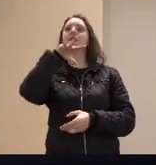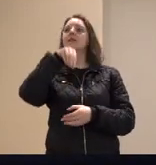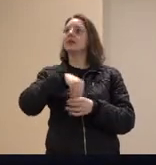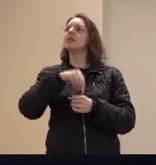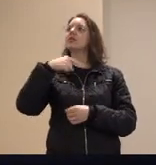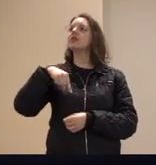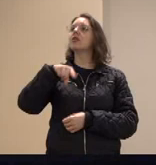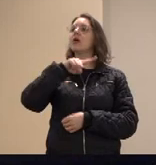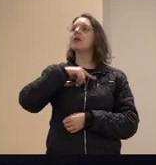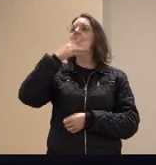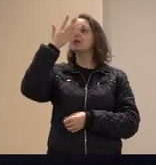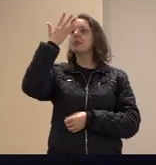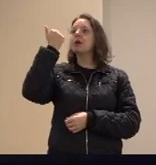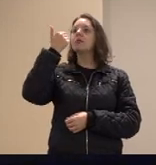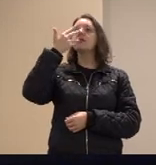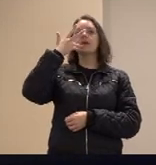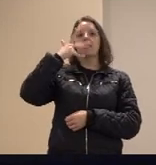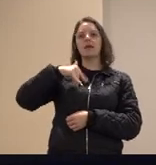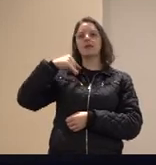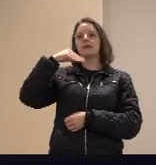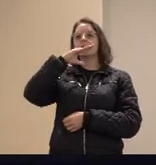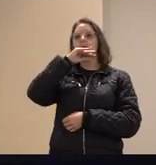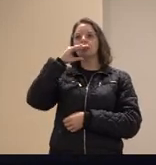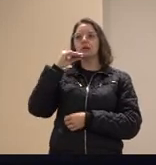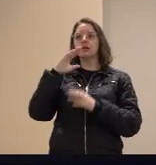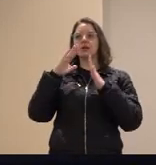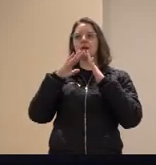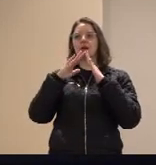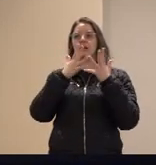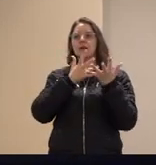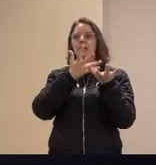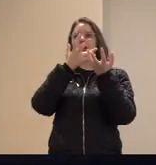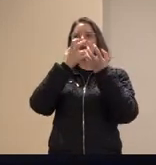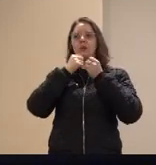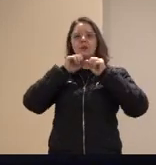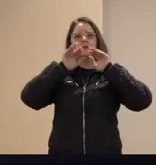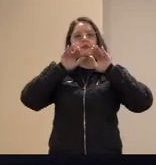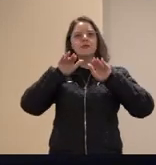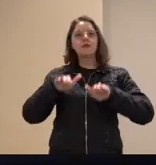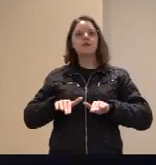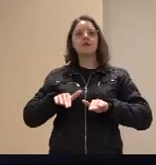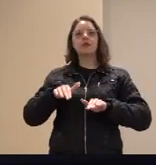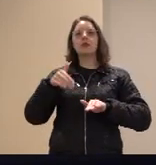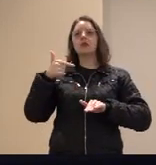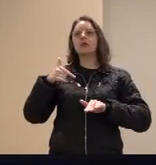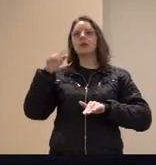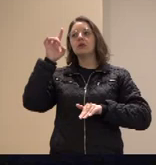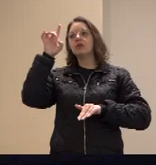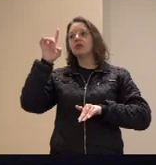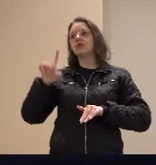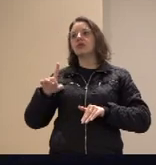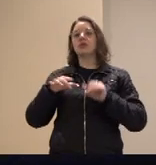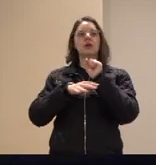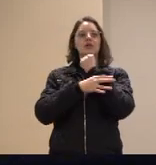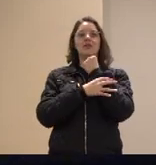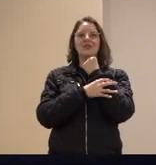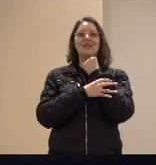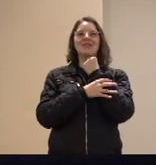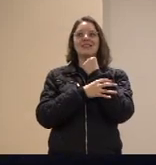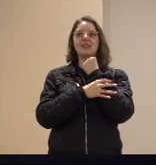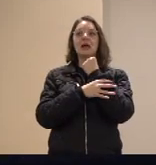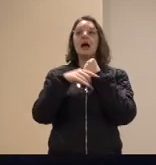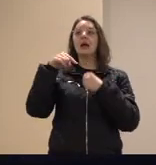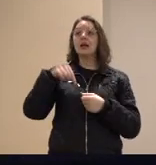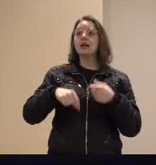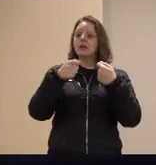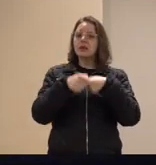uma criança e adolescente acolhido, abrigado, sem os seus direitos observados. Aqui nós não